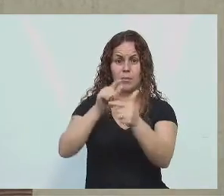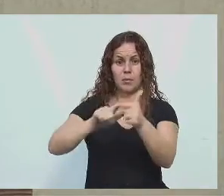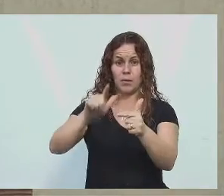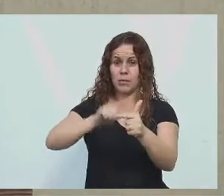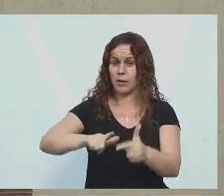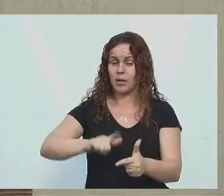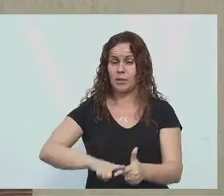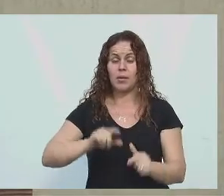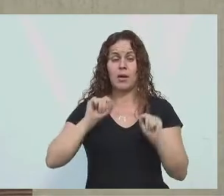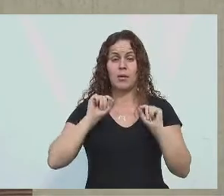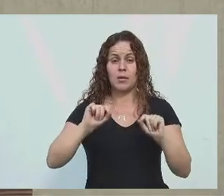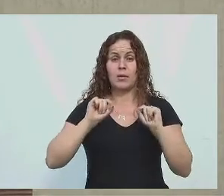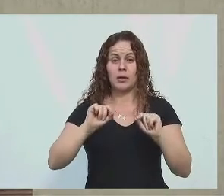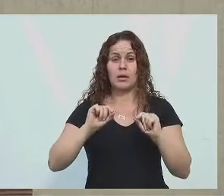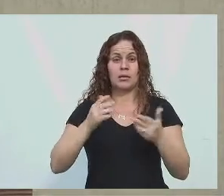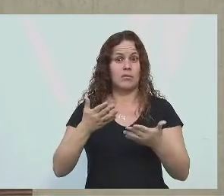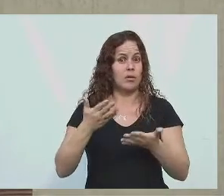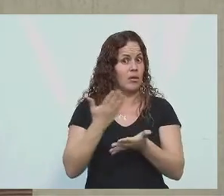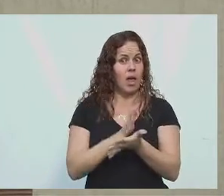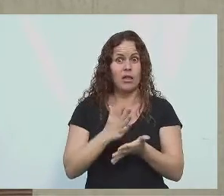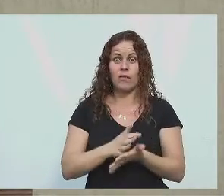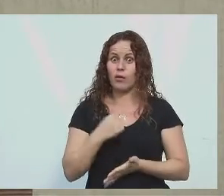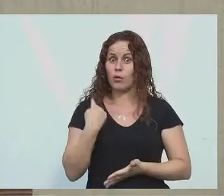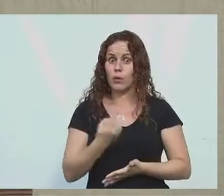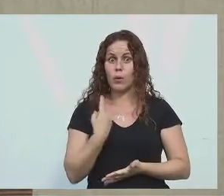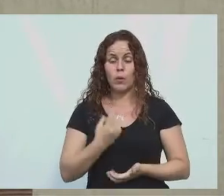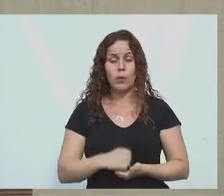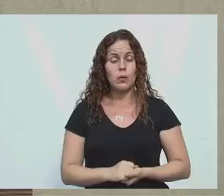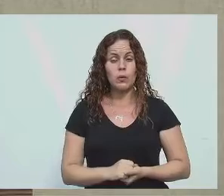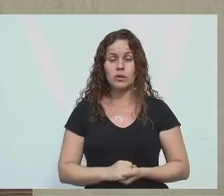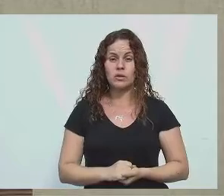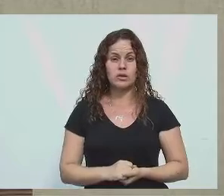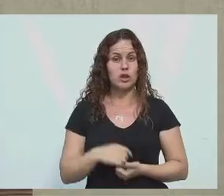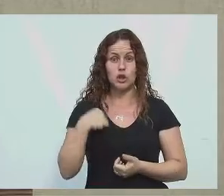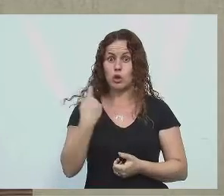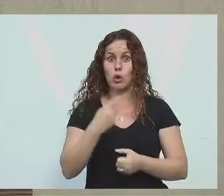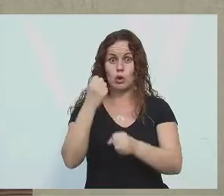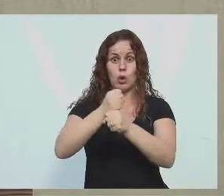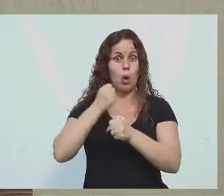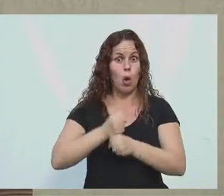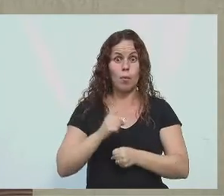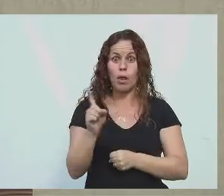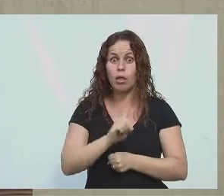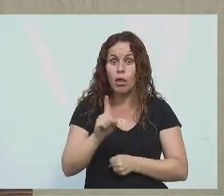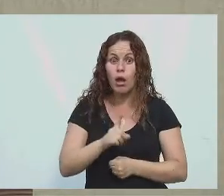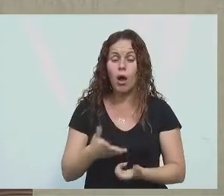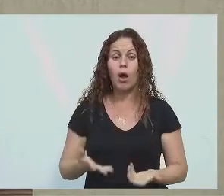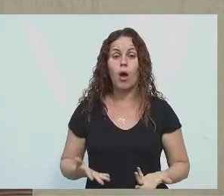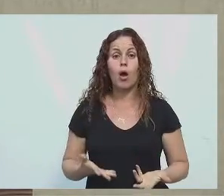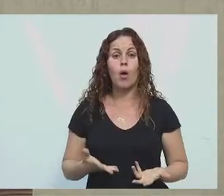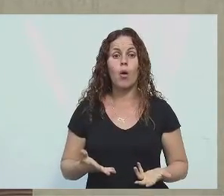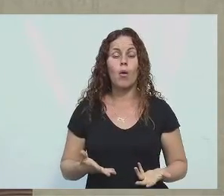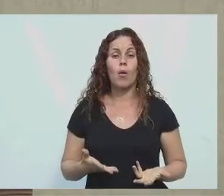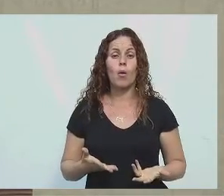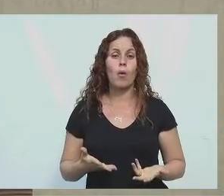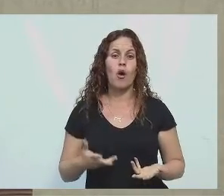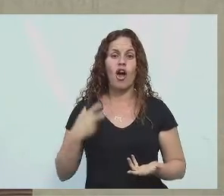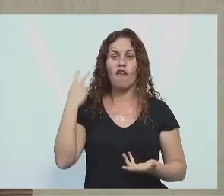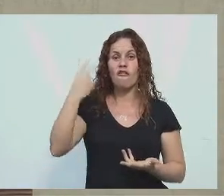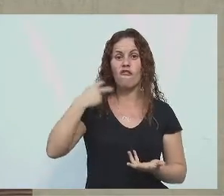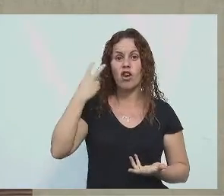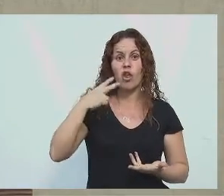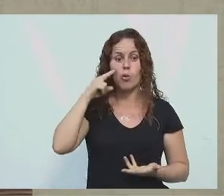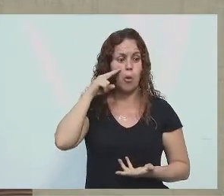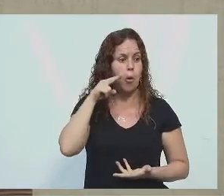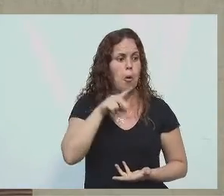vezes, vereador Idelmino, não tem nada a ver com nós, não, ué. Nós não executamos obra, não, irmão. Ah, os vereadores não vêm aqui olhar.